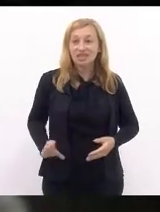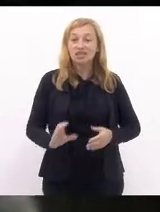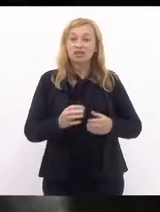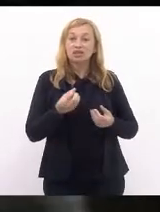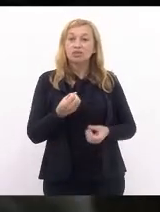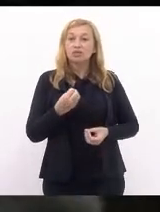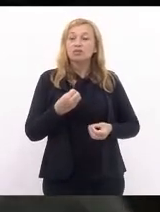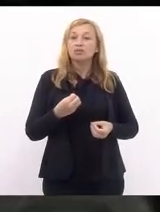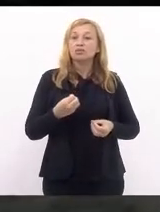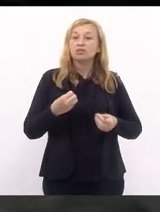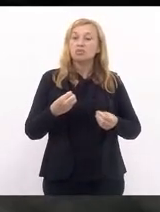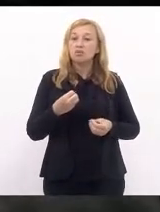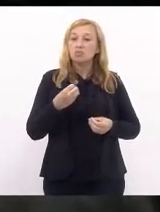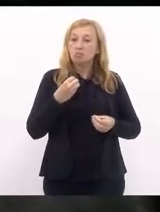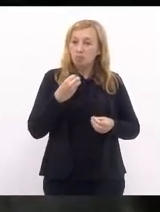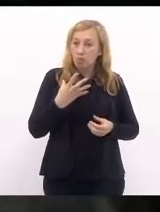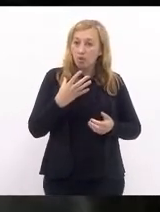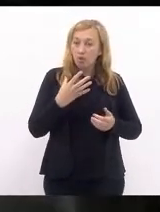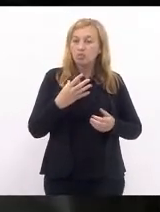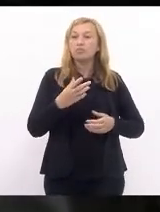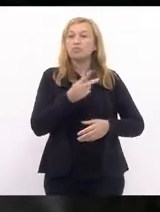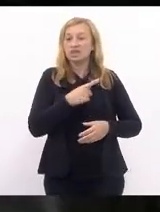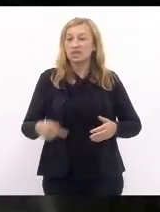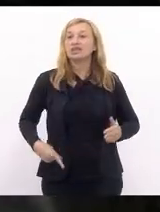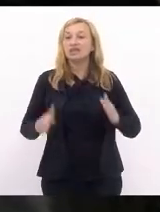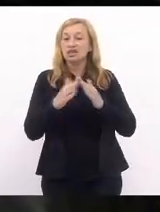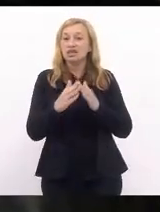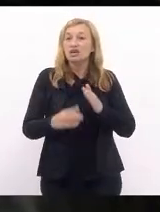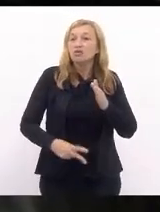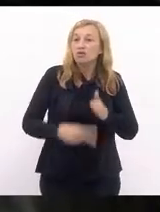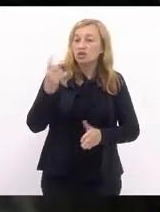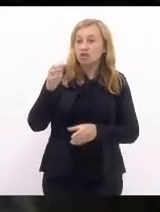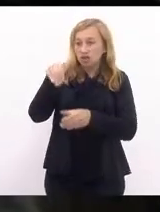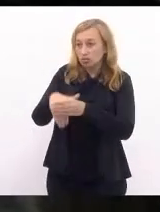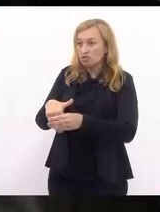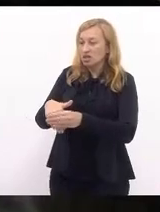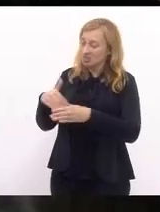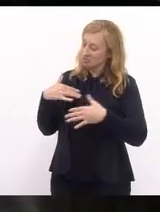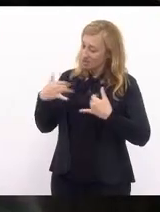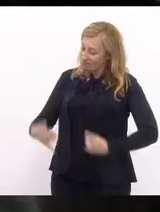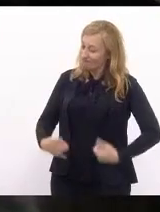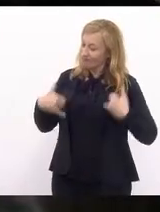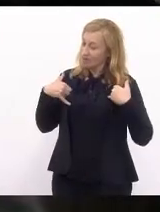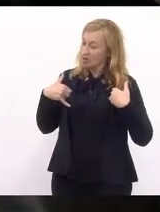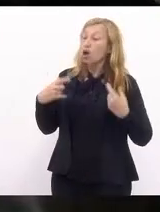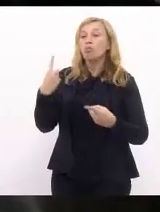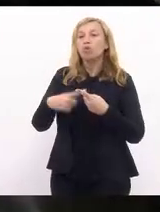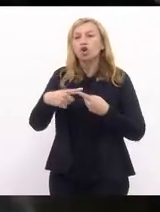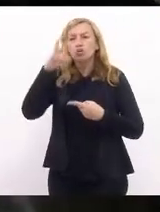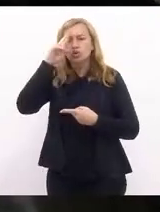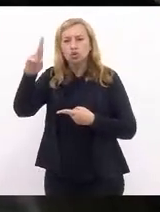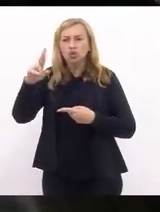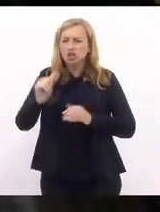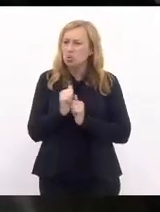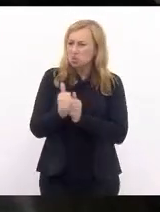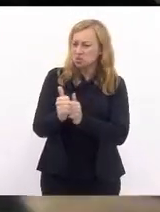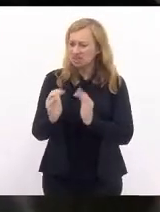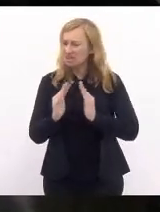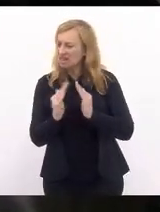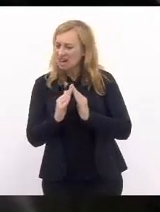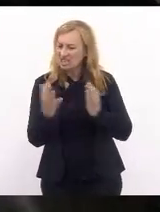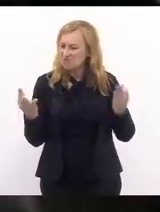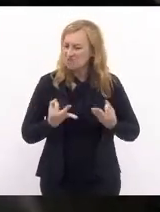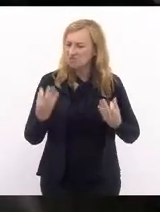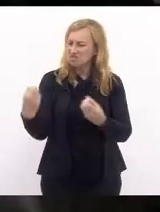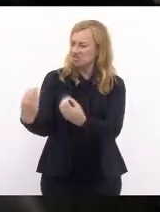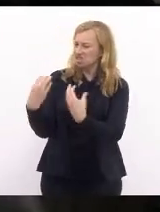sido o maestro dentro dessa casa voltei duas vezes eu volto excelência e me sinto honrado por que o Senhor tem conduzido a sua